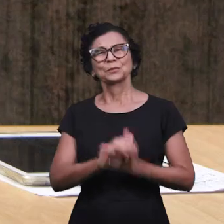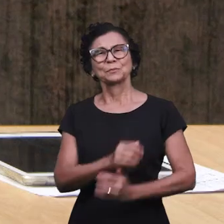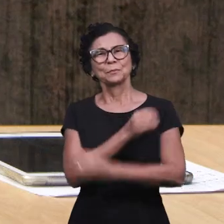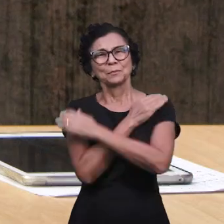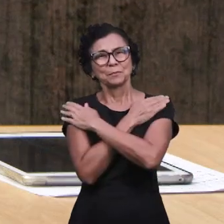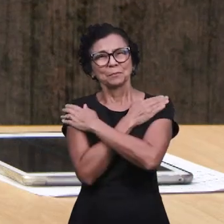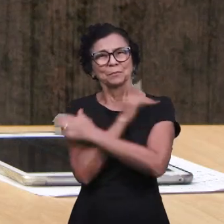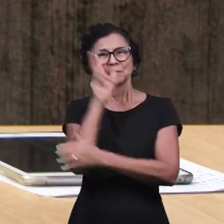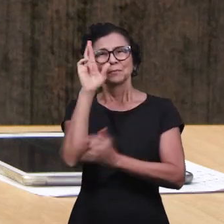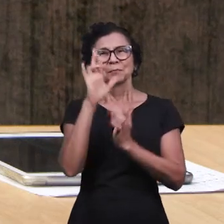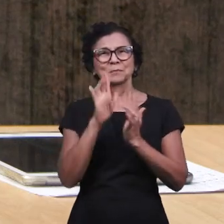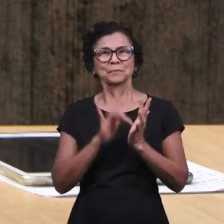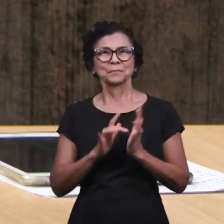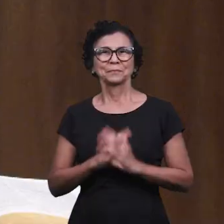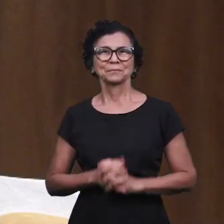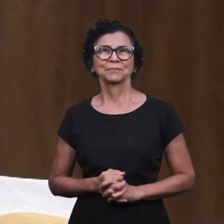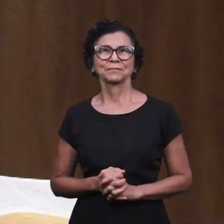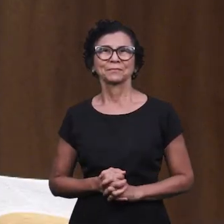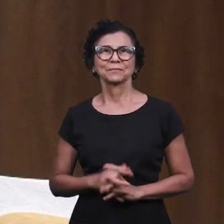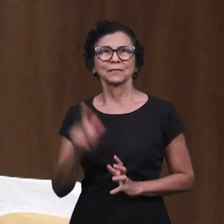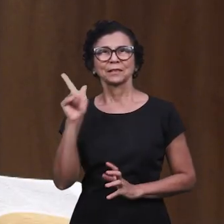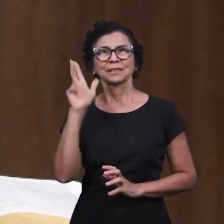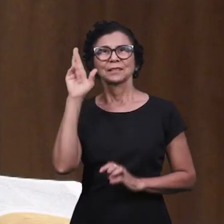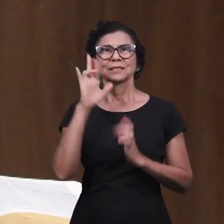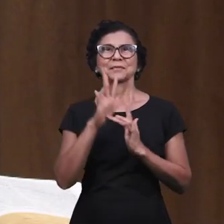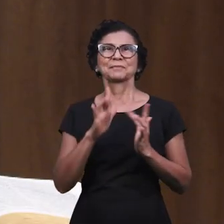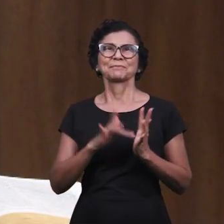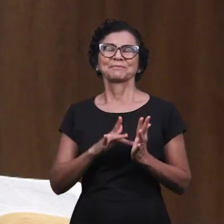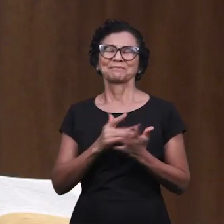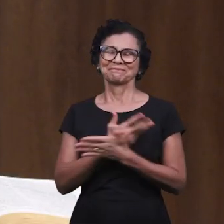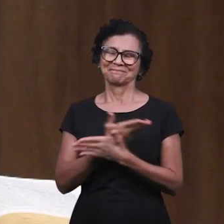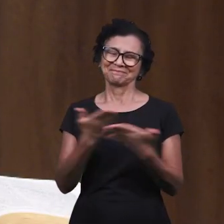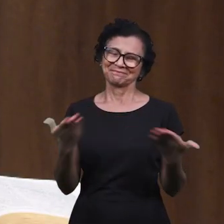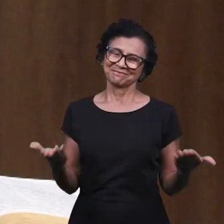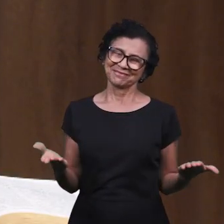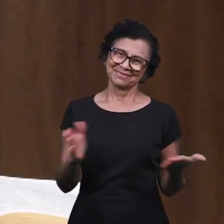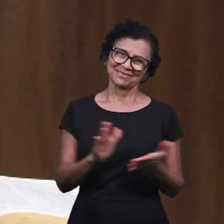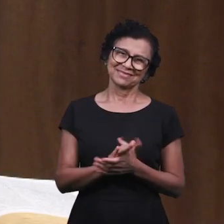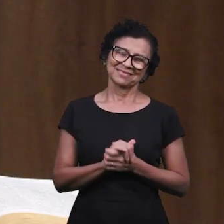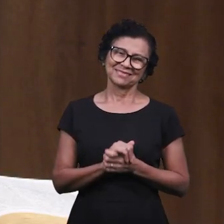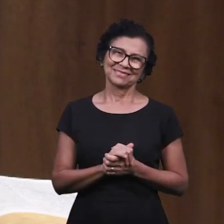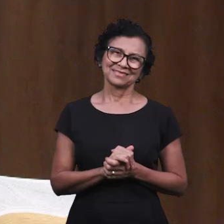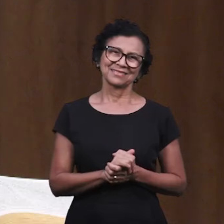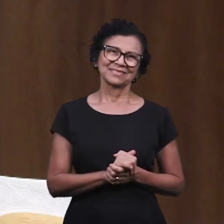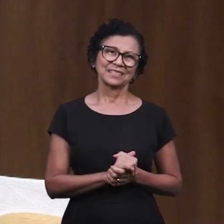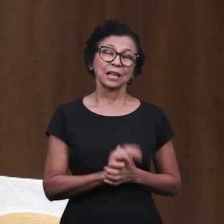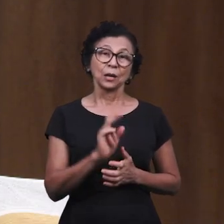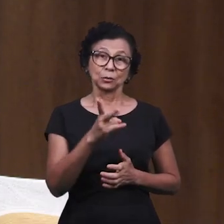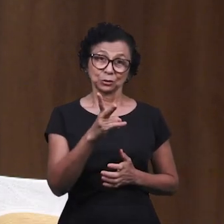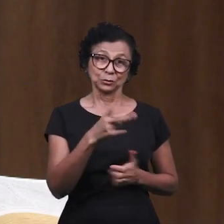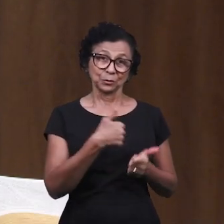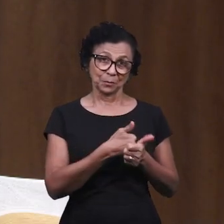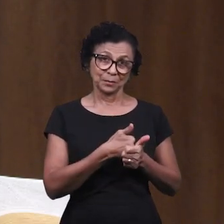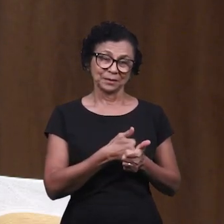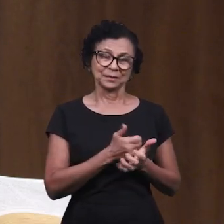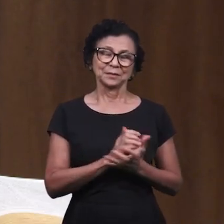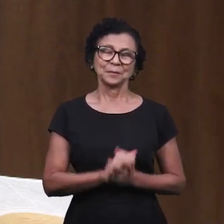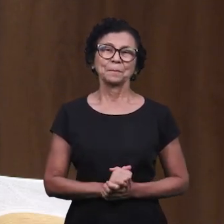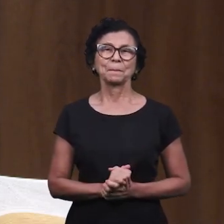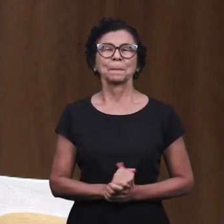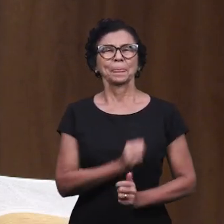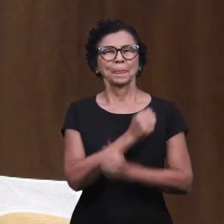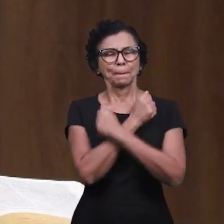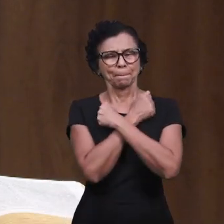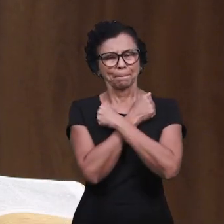nosso abraço, a paz do Senhor Jesus. A paz do Senhor Jesus também é você que está conosco e que continuará conosco, né?